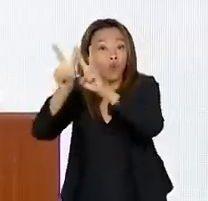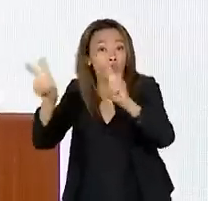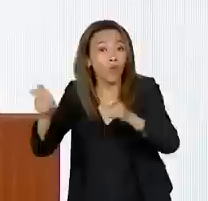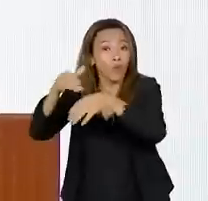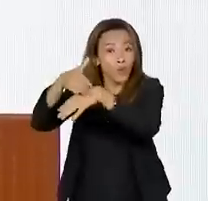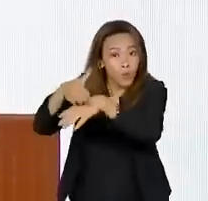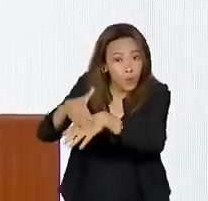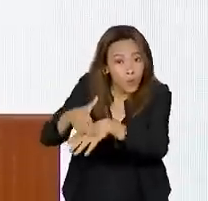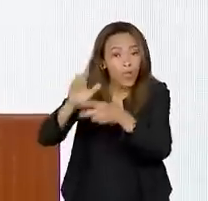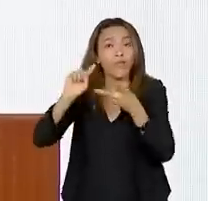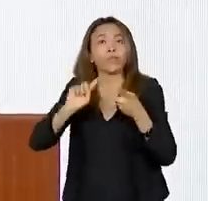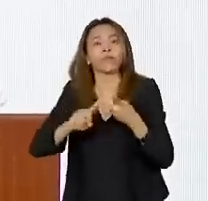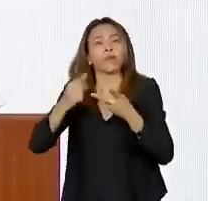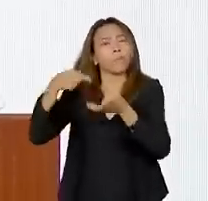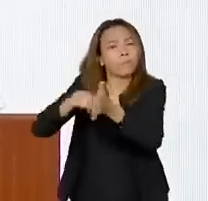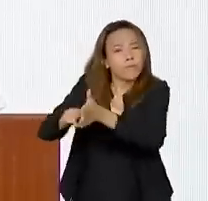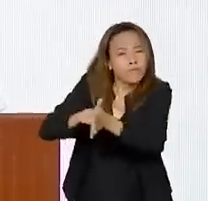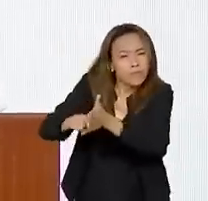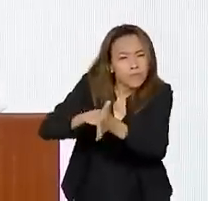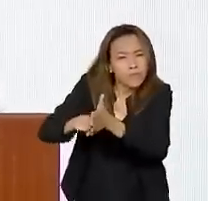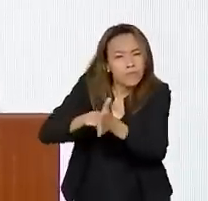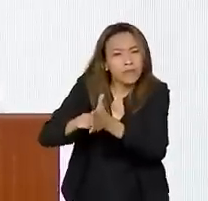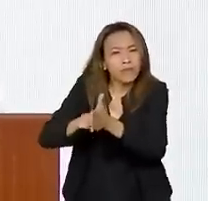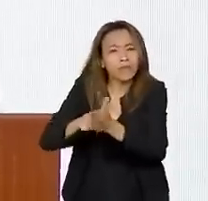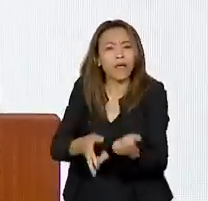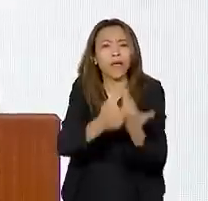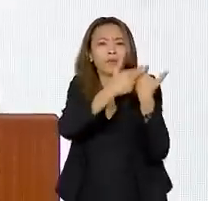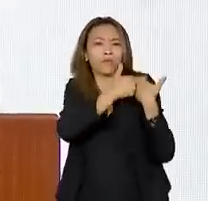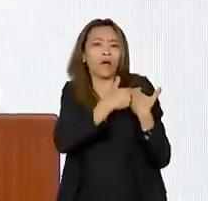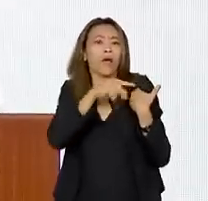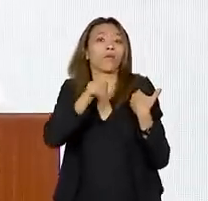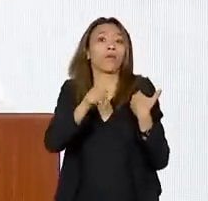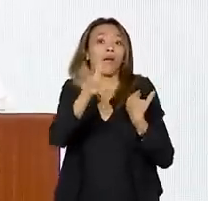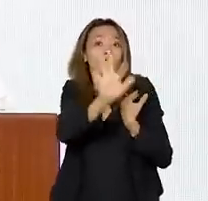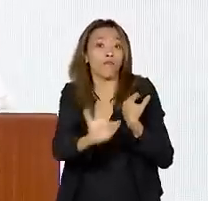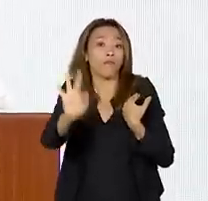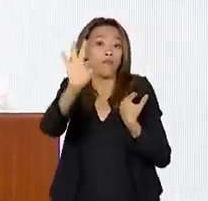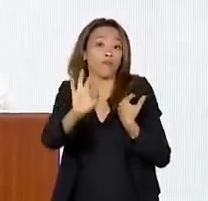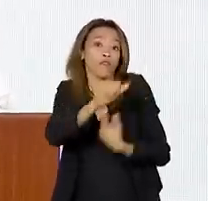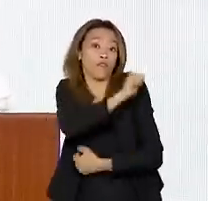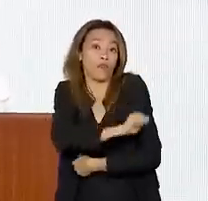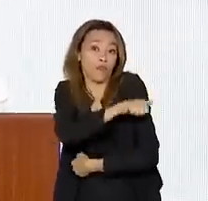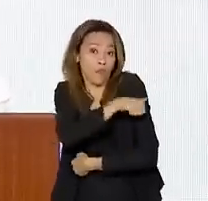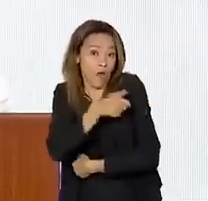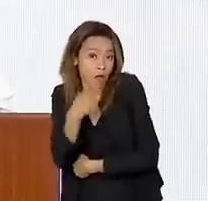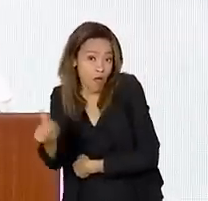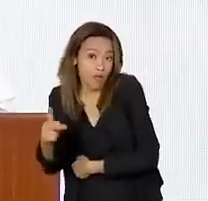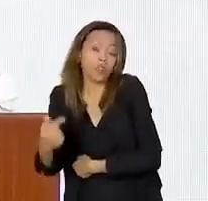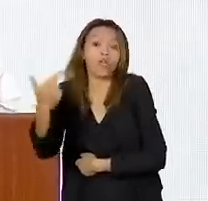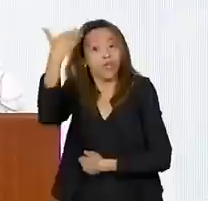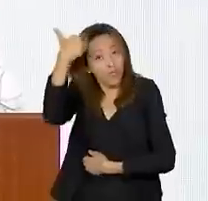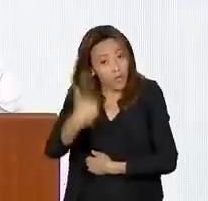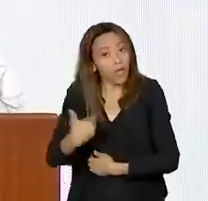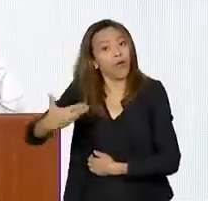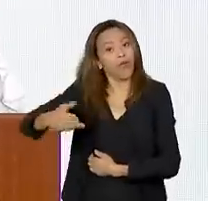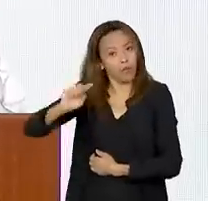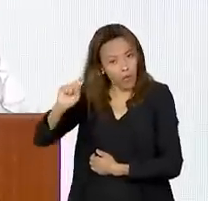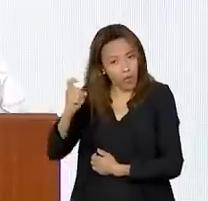de Ética e Pesquisa da Faculdade de Enfermagem e fui também